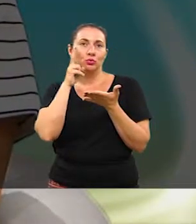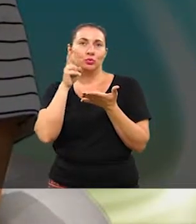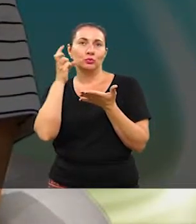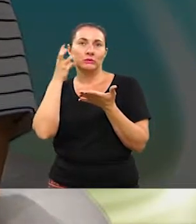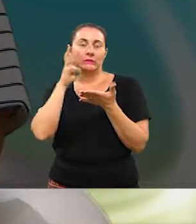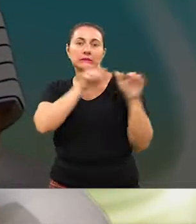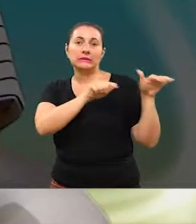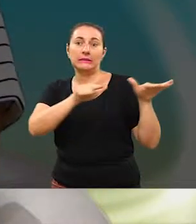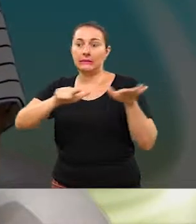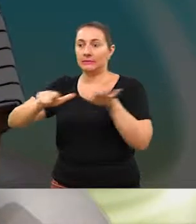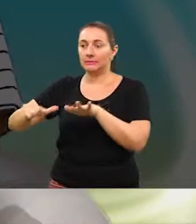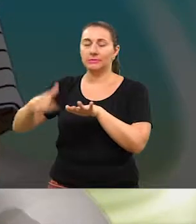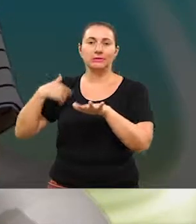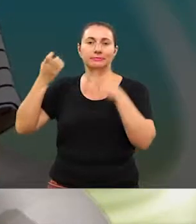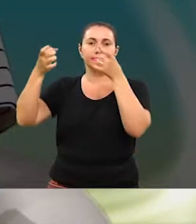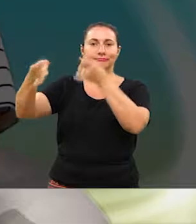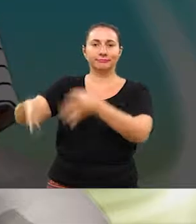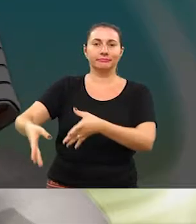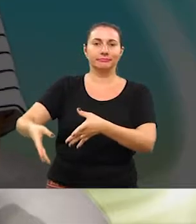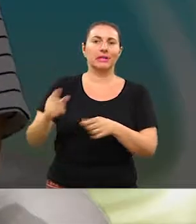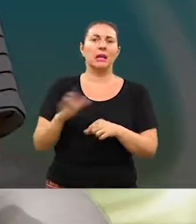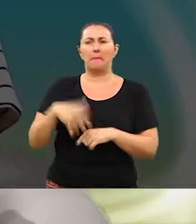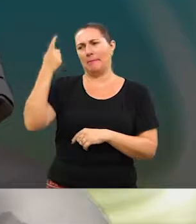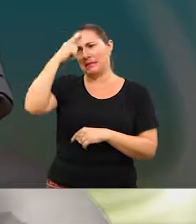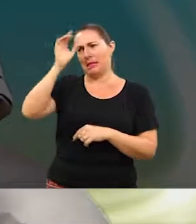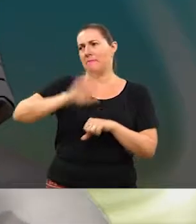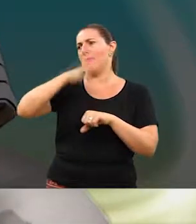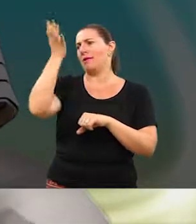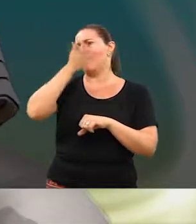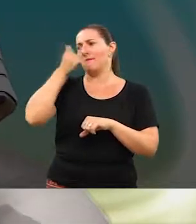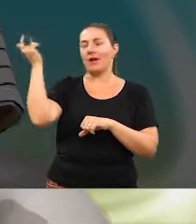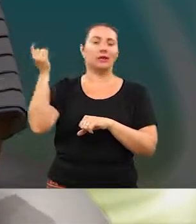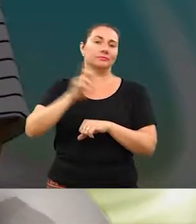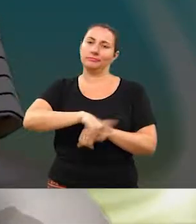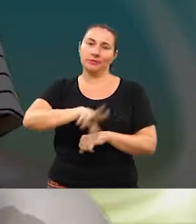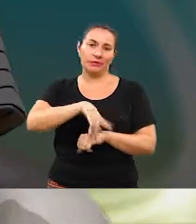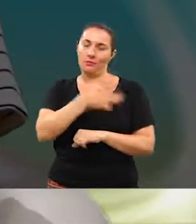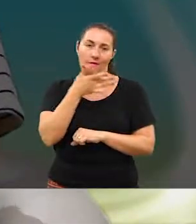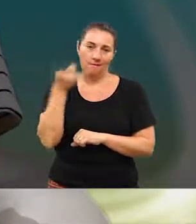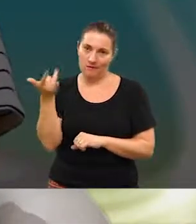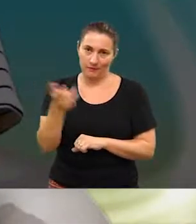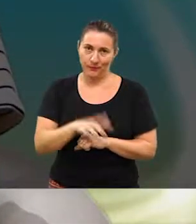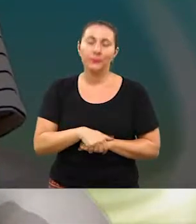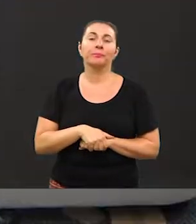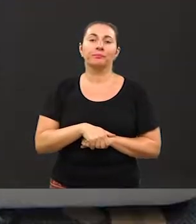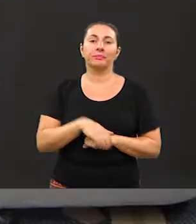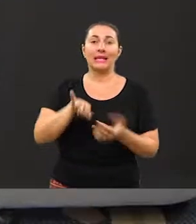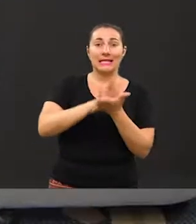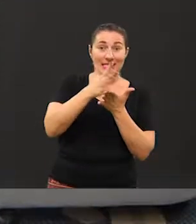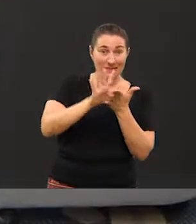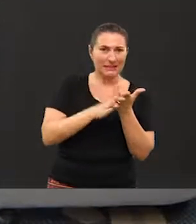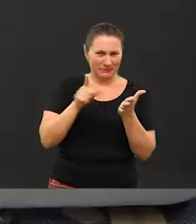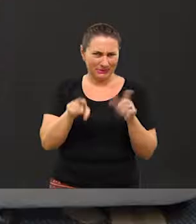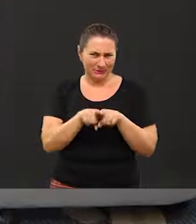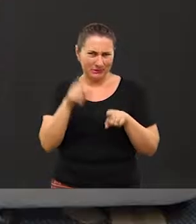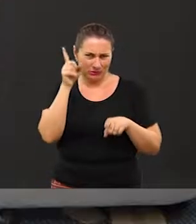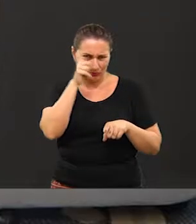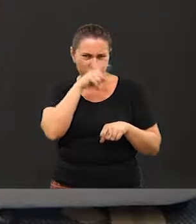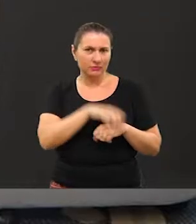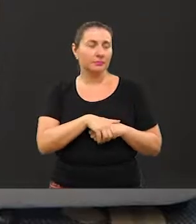passa duas, três semanas e desistem. Ai, eu achei que fosse mais fácil. E não é fácil mesmo, não é fácil. Samba também deve ser